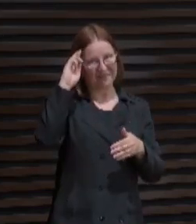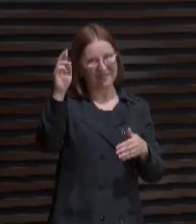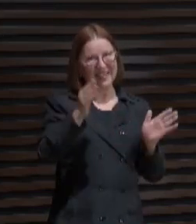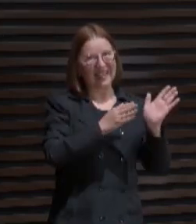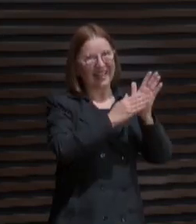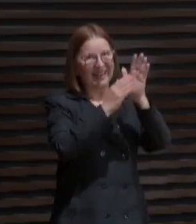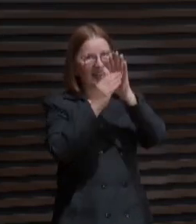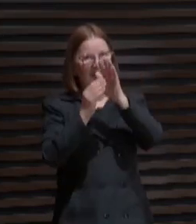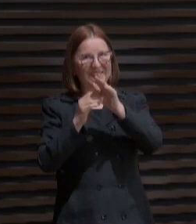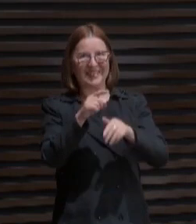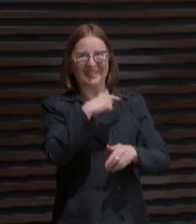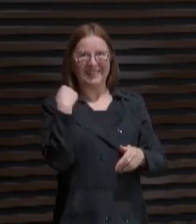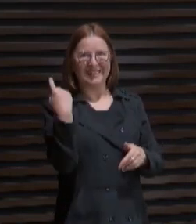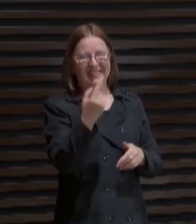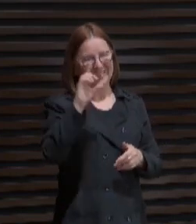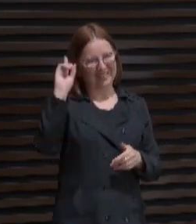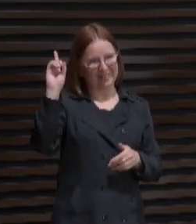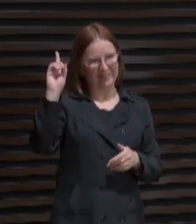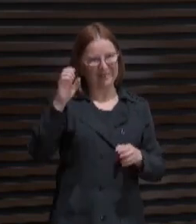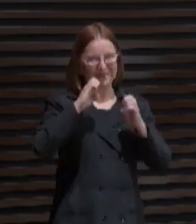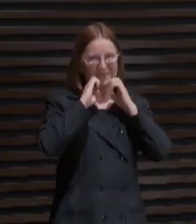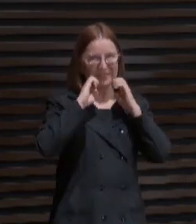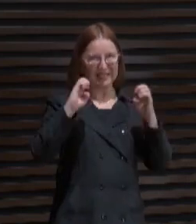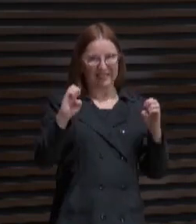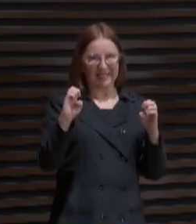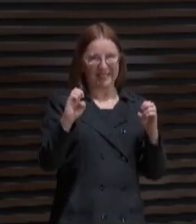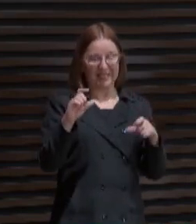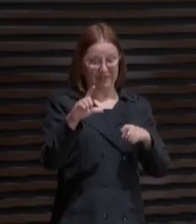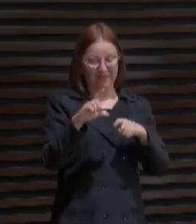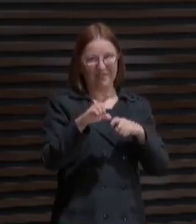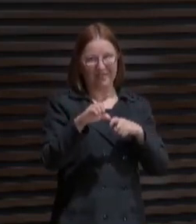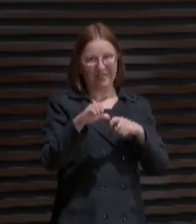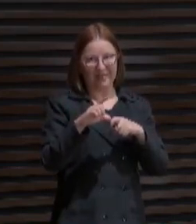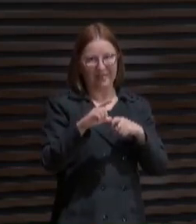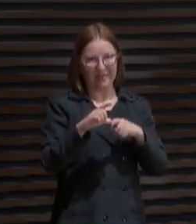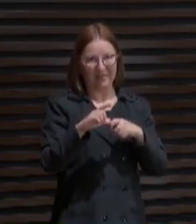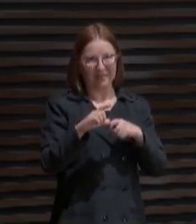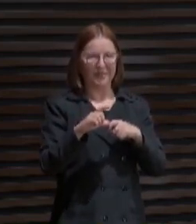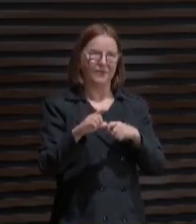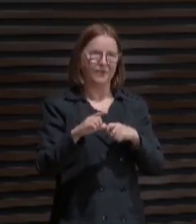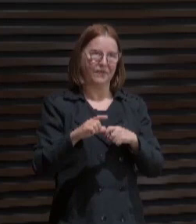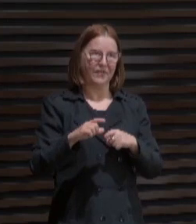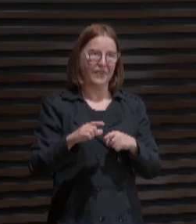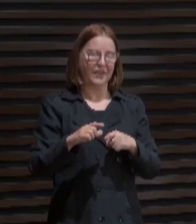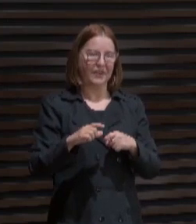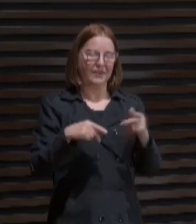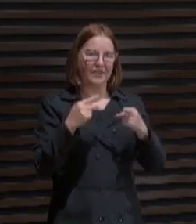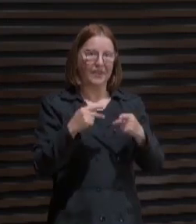nosso Deus. O Evangelho, segundo Lucas, termina no templo, com